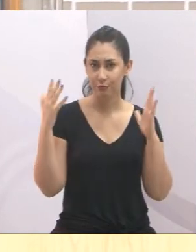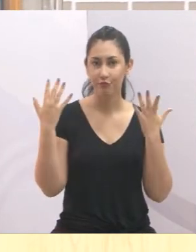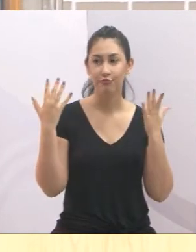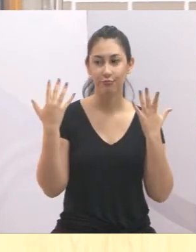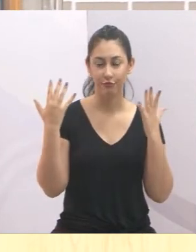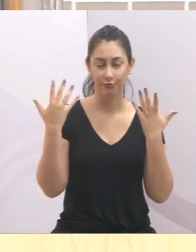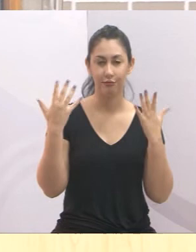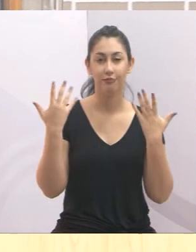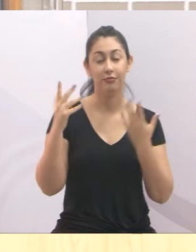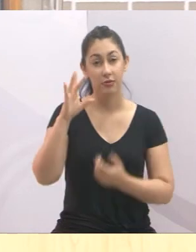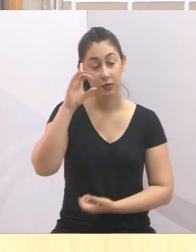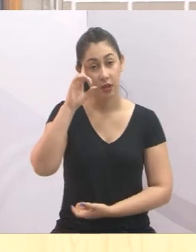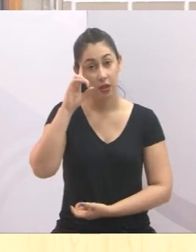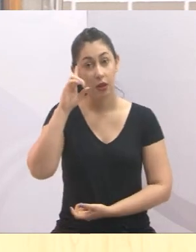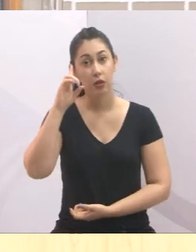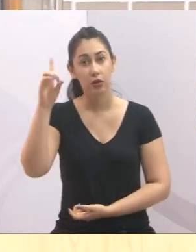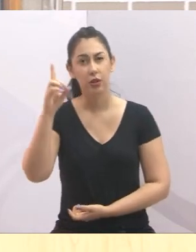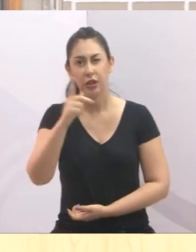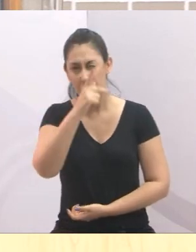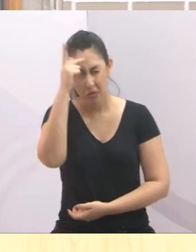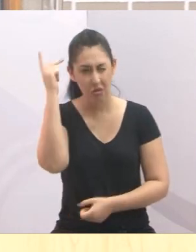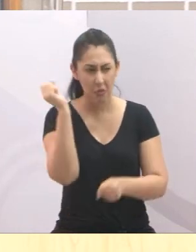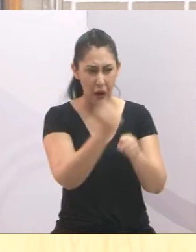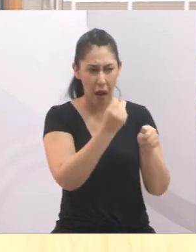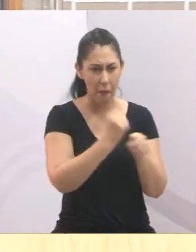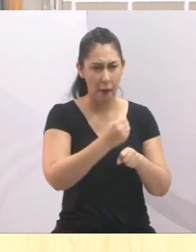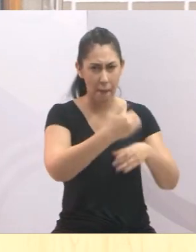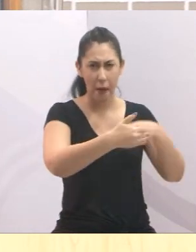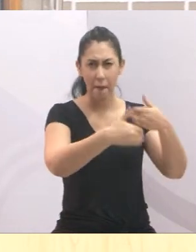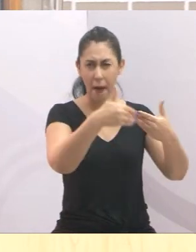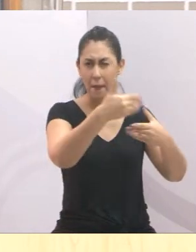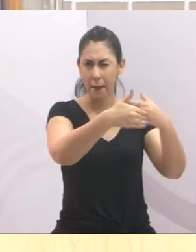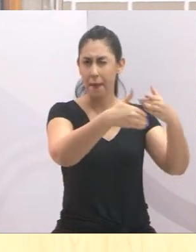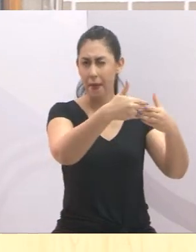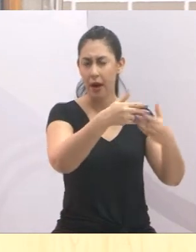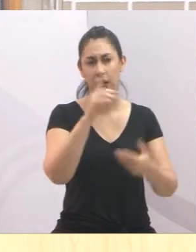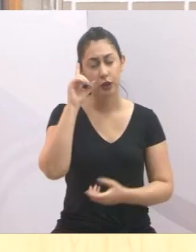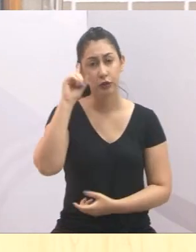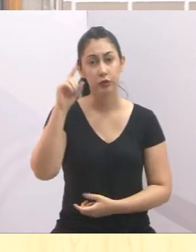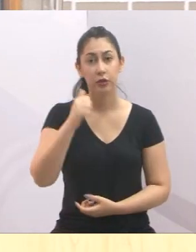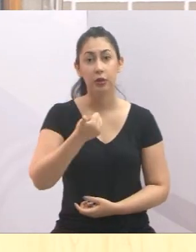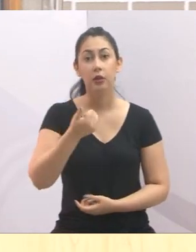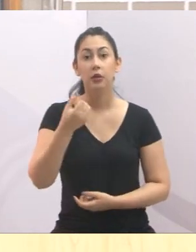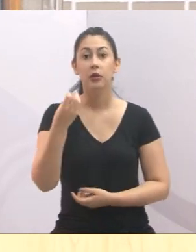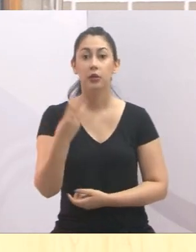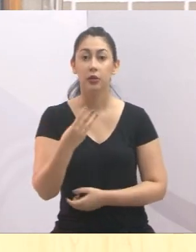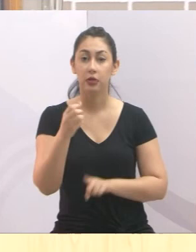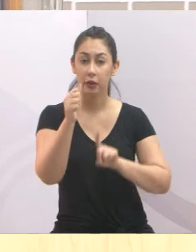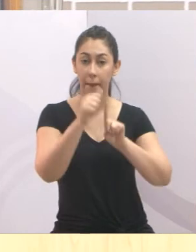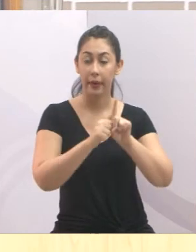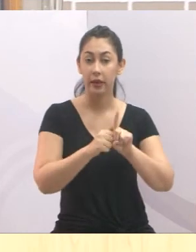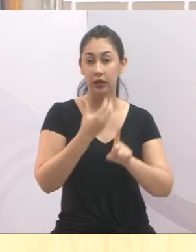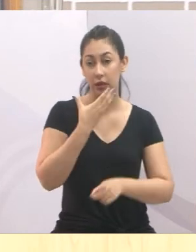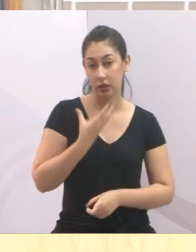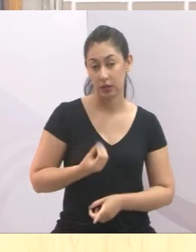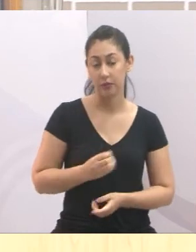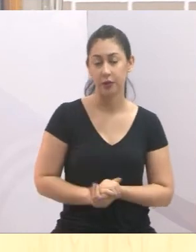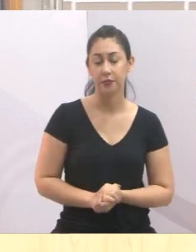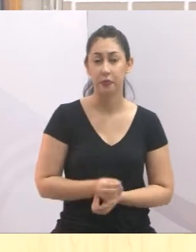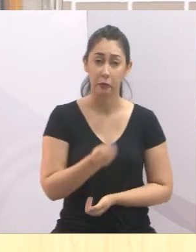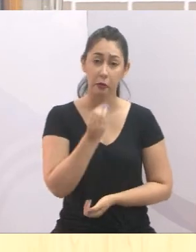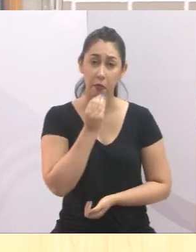comemorativa ao Dia do Pedreiro, celebrado em 13 de dezembro. Nessa oportunidade,